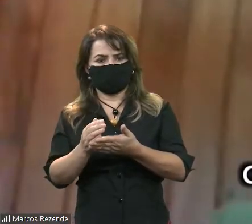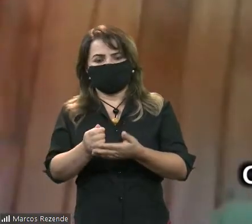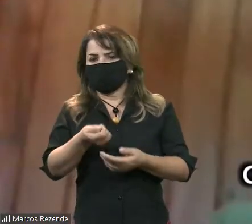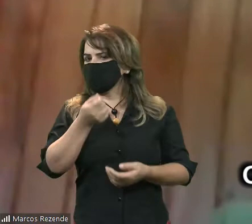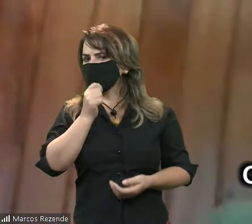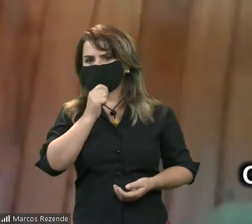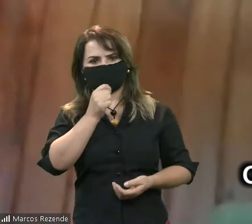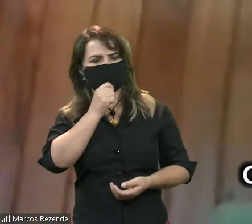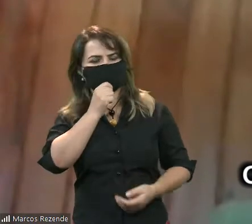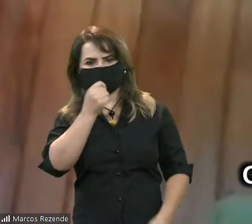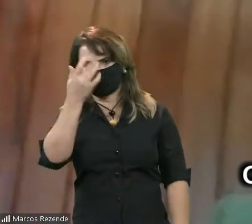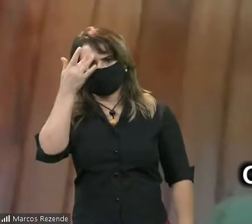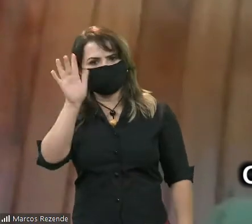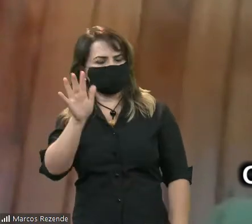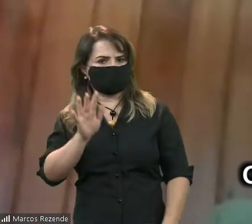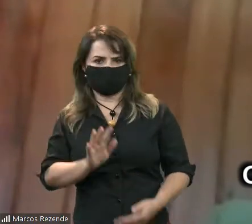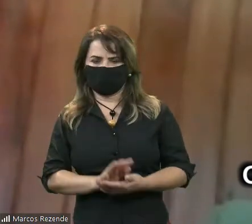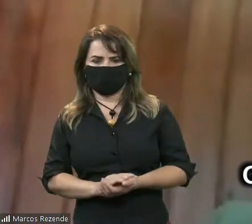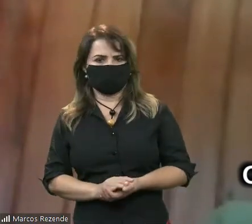da presidência